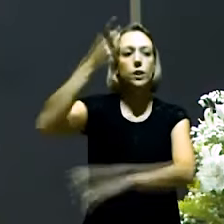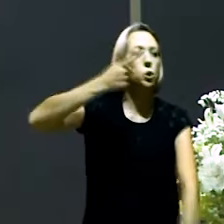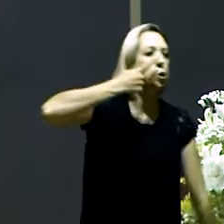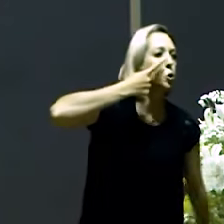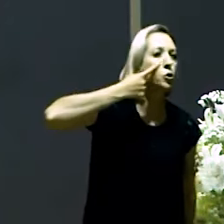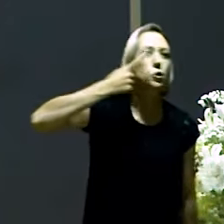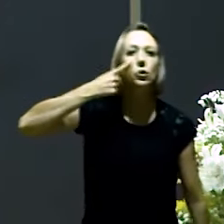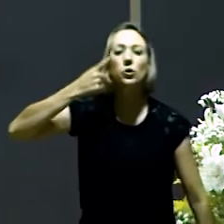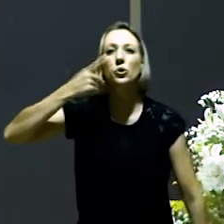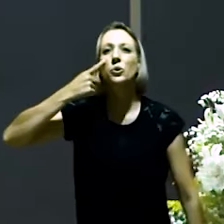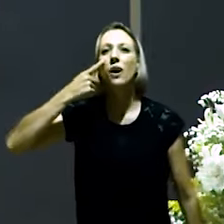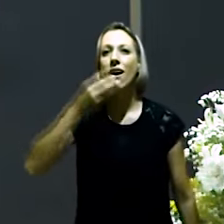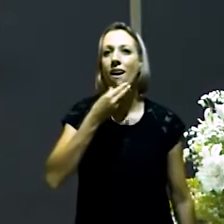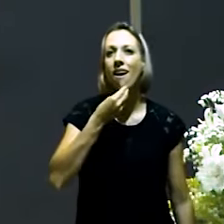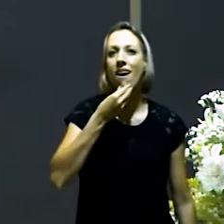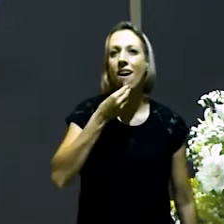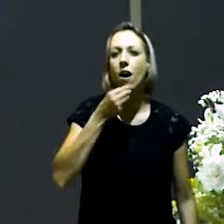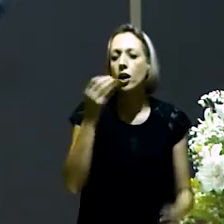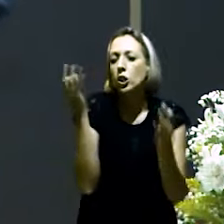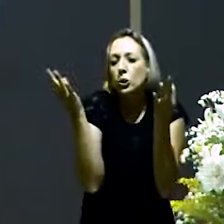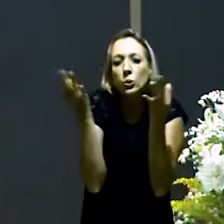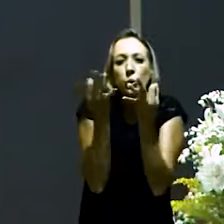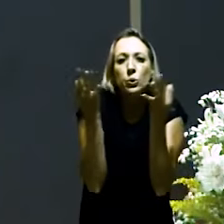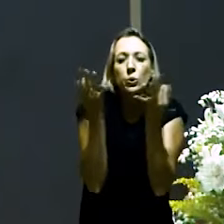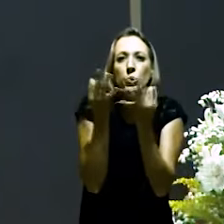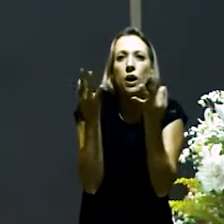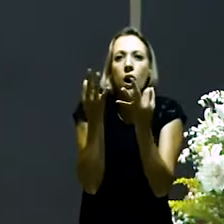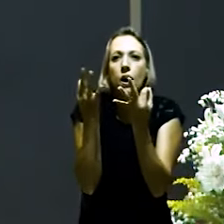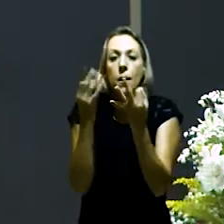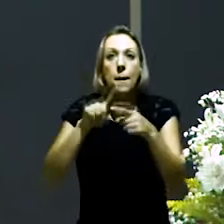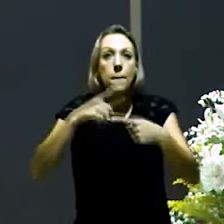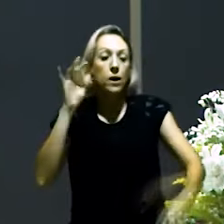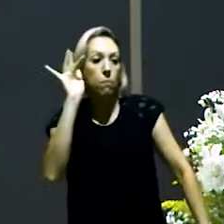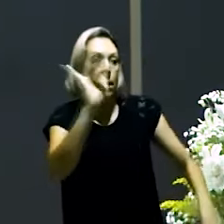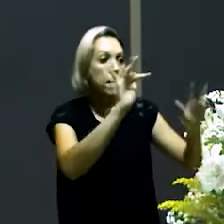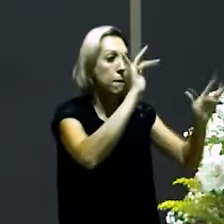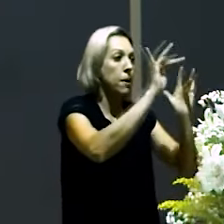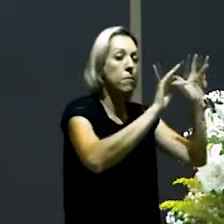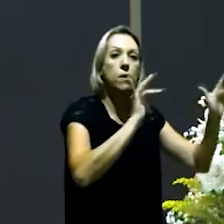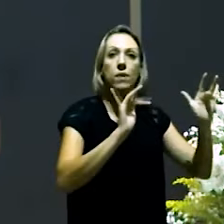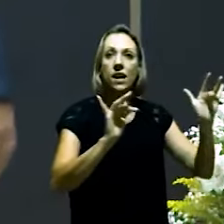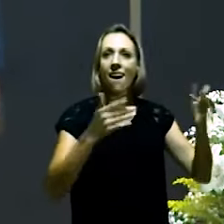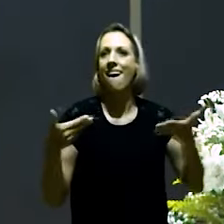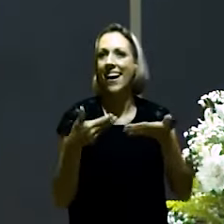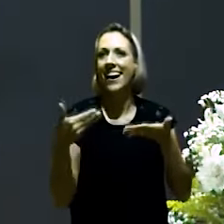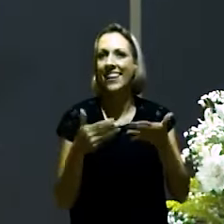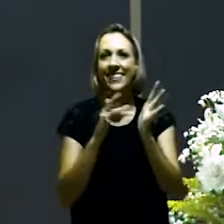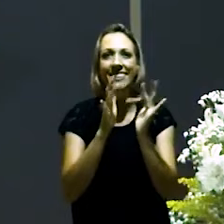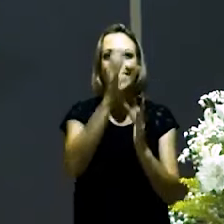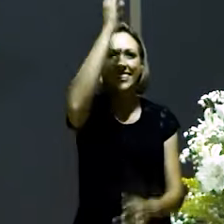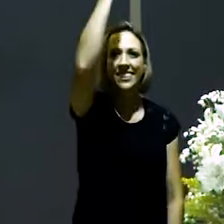perfeito e havia feito com que este homem caísse, agora Cristo recapitula a história. Ele